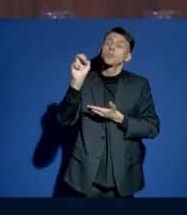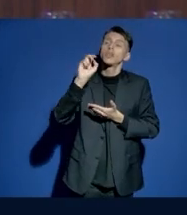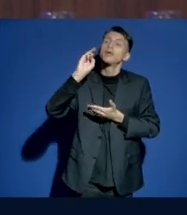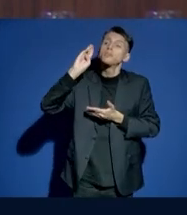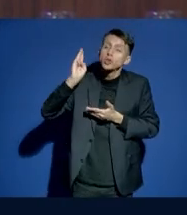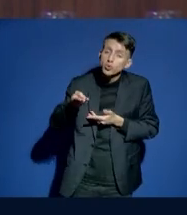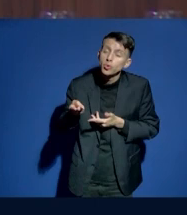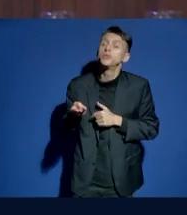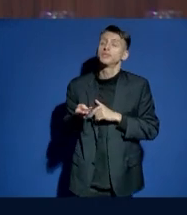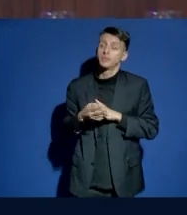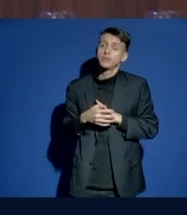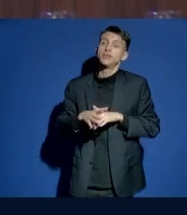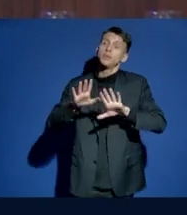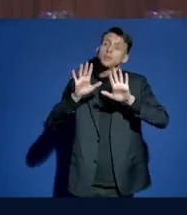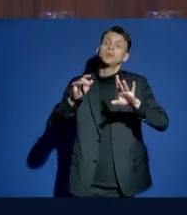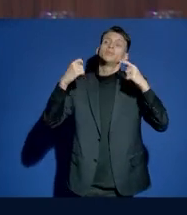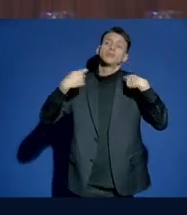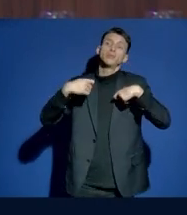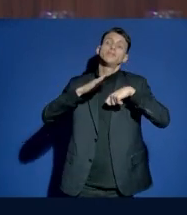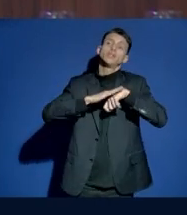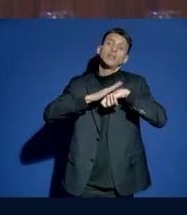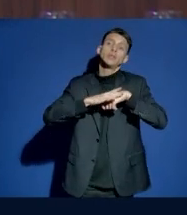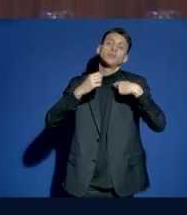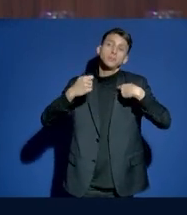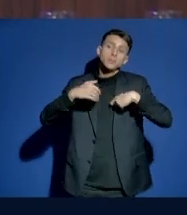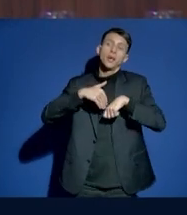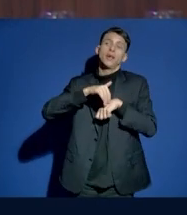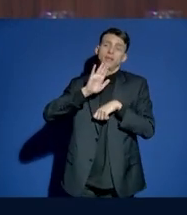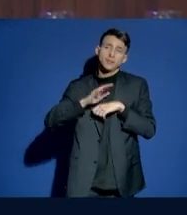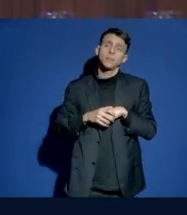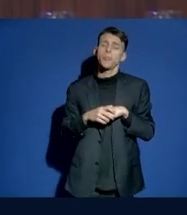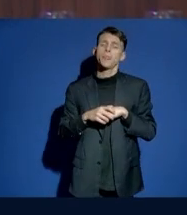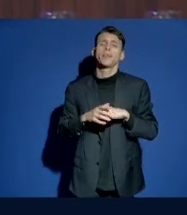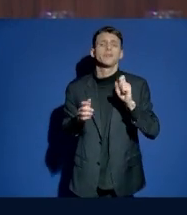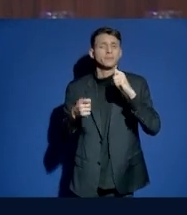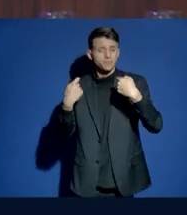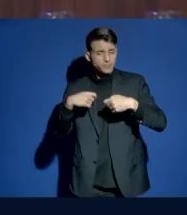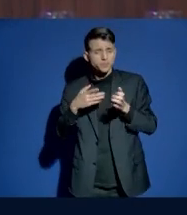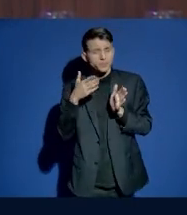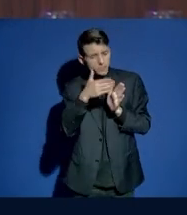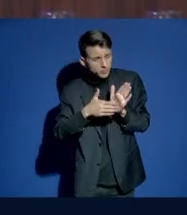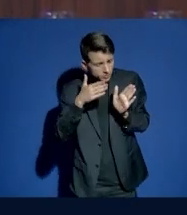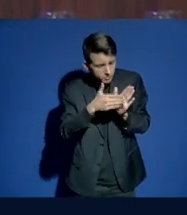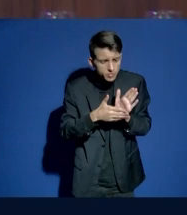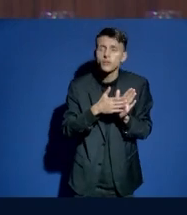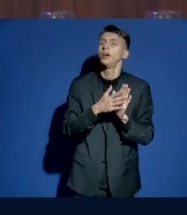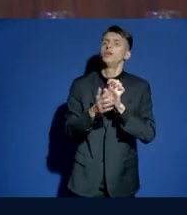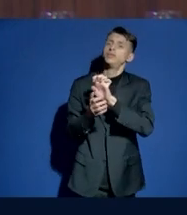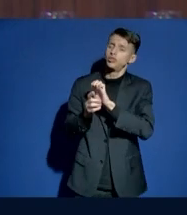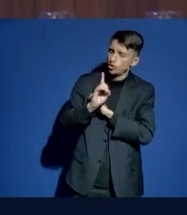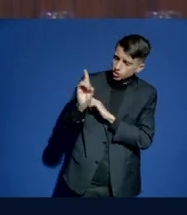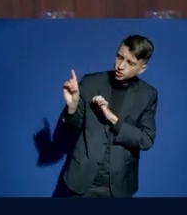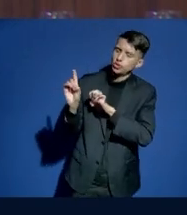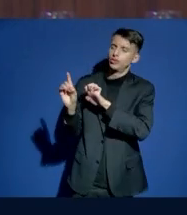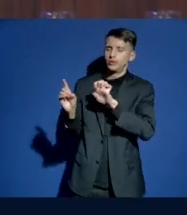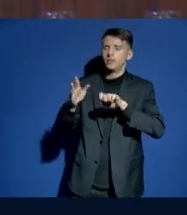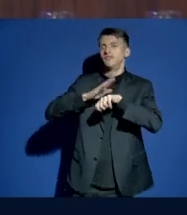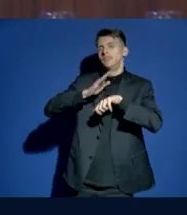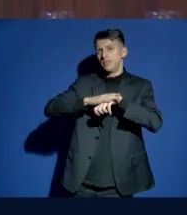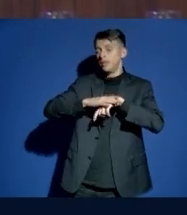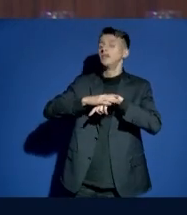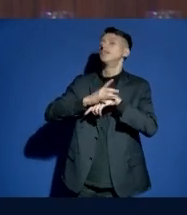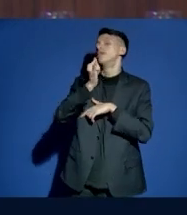acessando por ferrovia mas é necessário ir além e a gente vai além se fizer linhas da margem direita linha na margem esquerda se fizer a pera Ferroviária